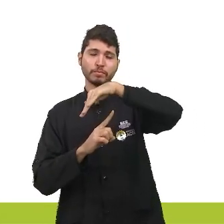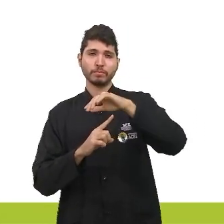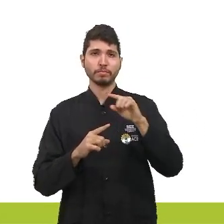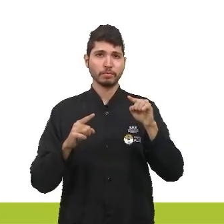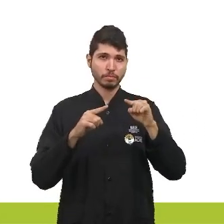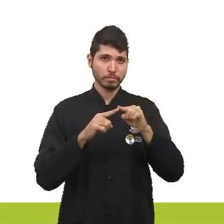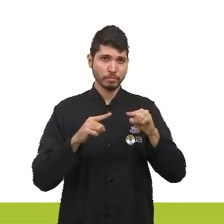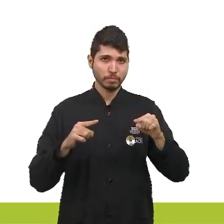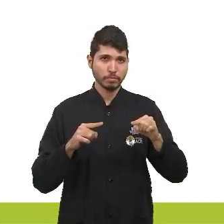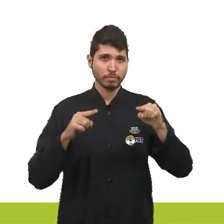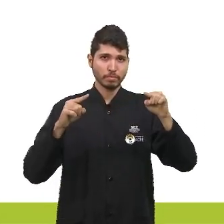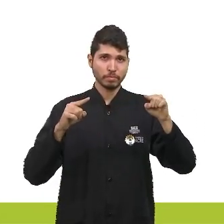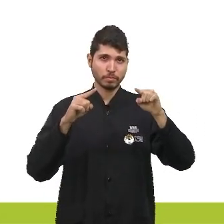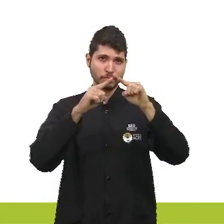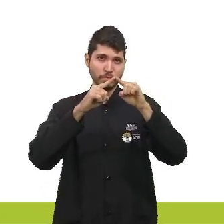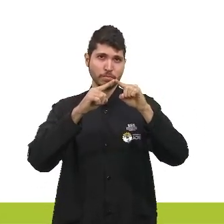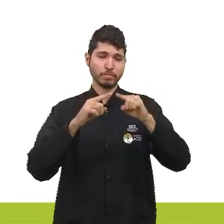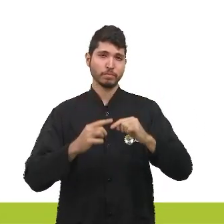pentagonais.